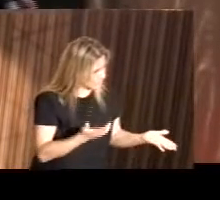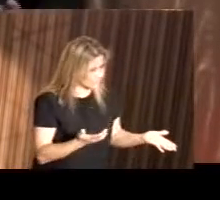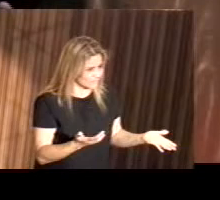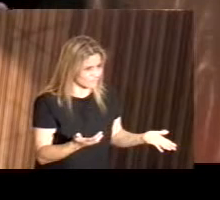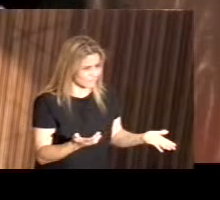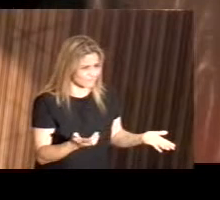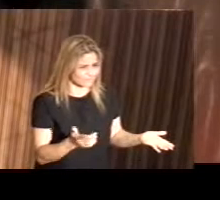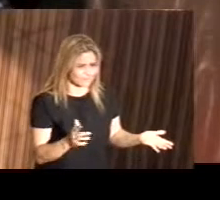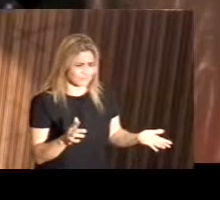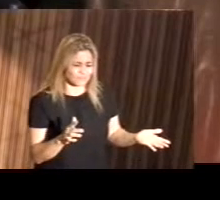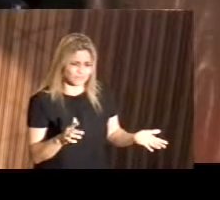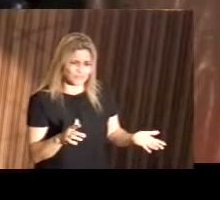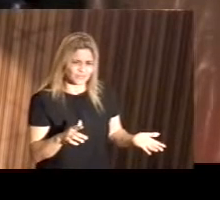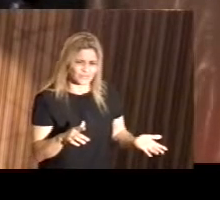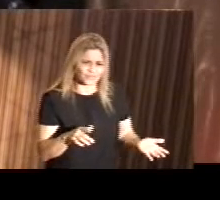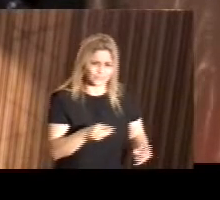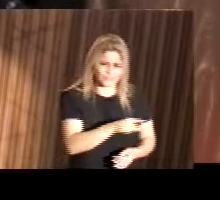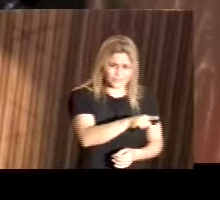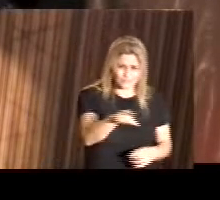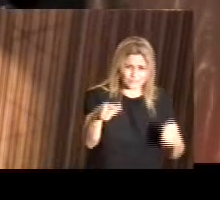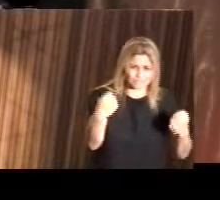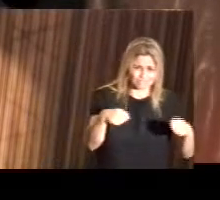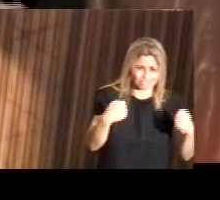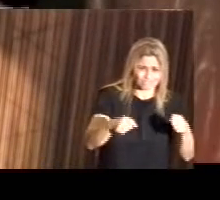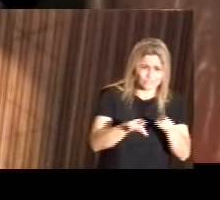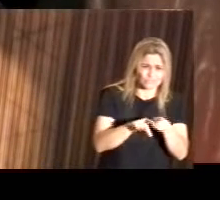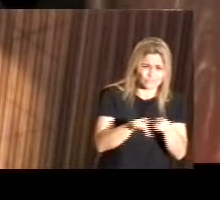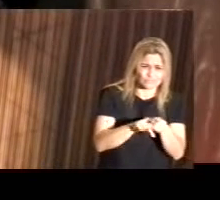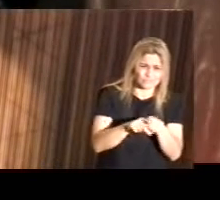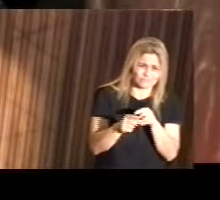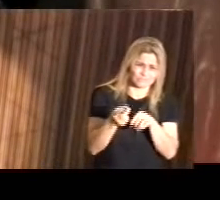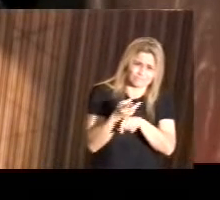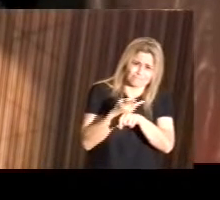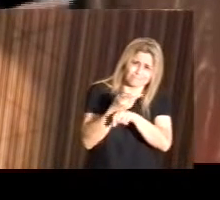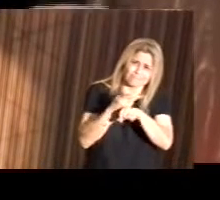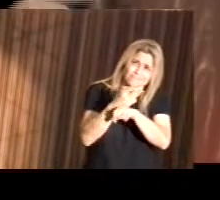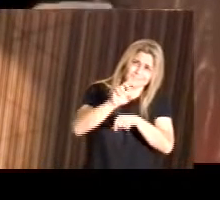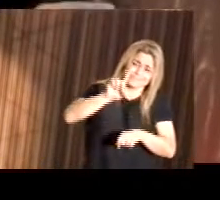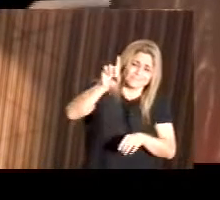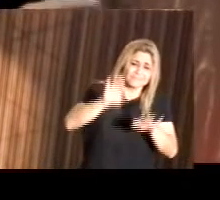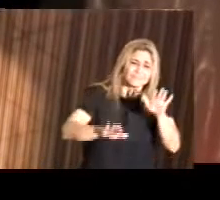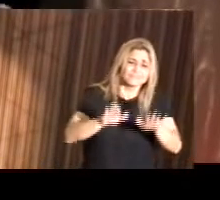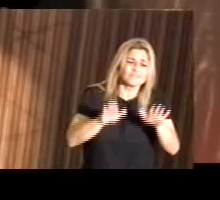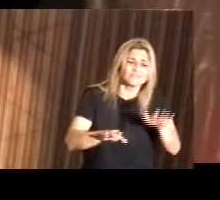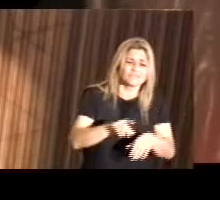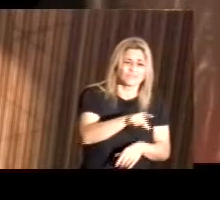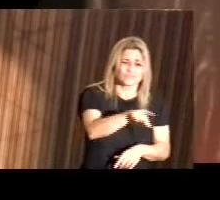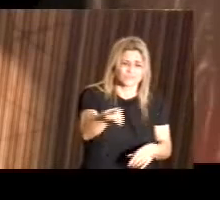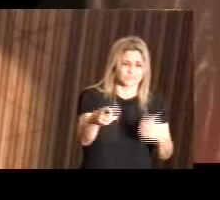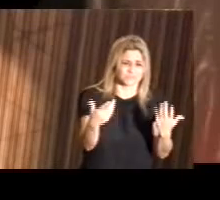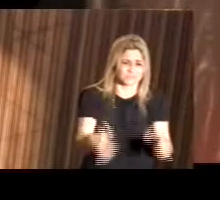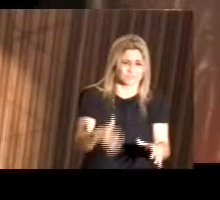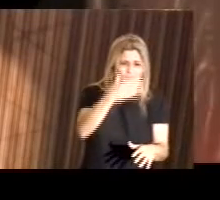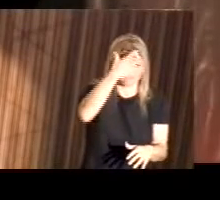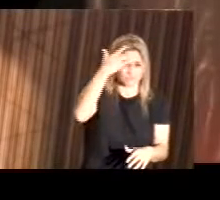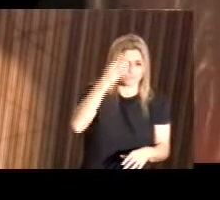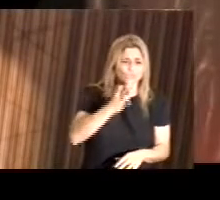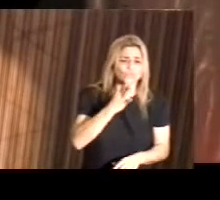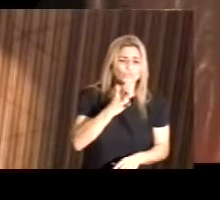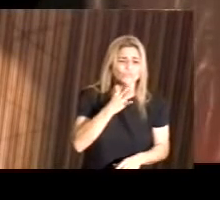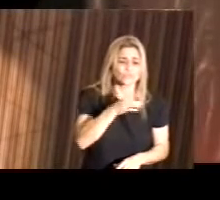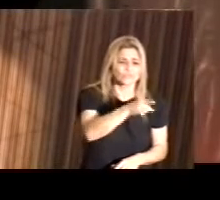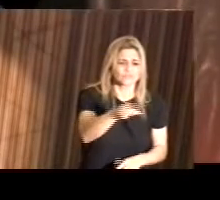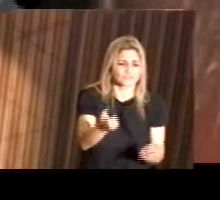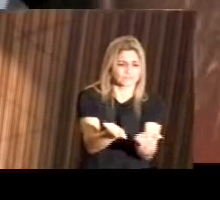em você que algumas vezes você nem quer que as pessoas saibam que você serve ao Senhor.